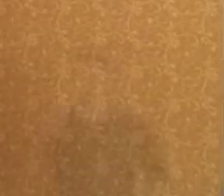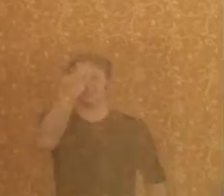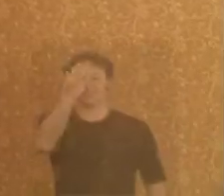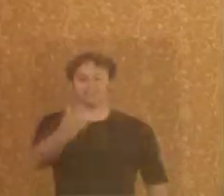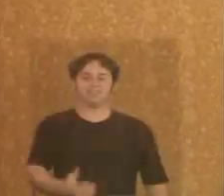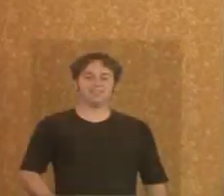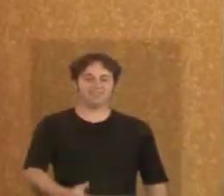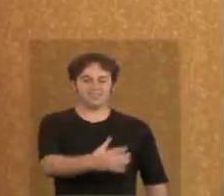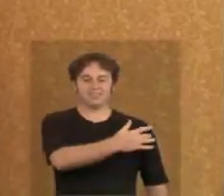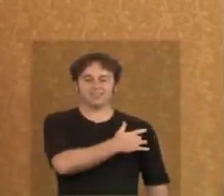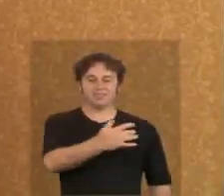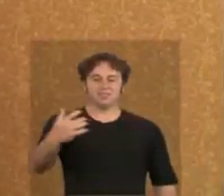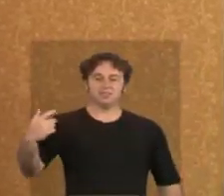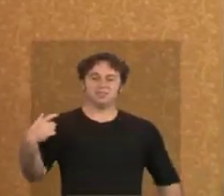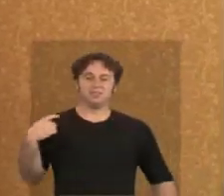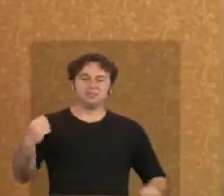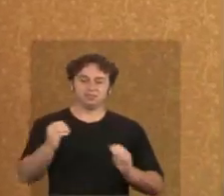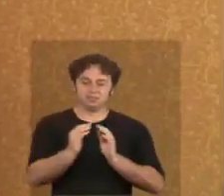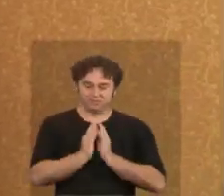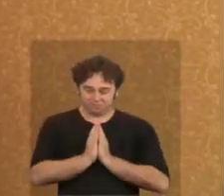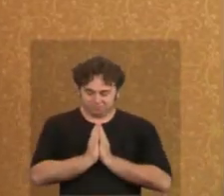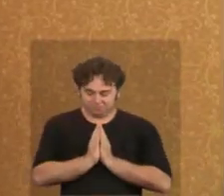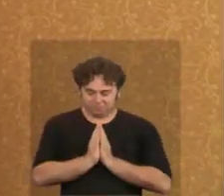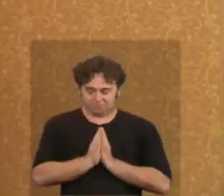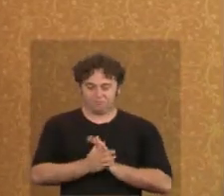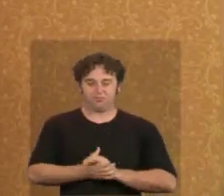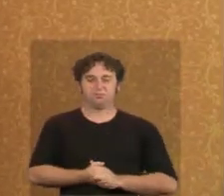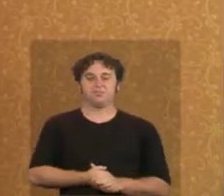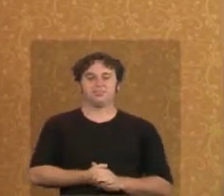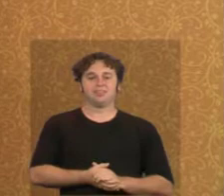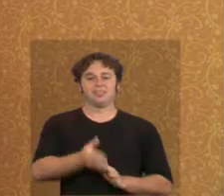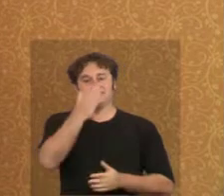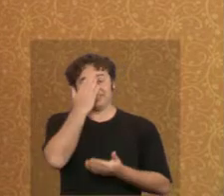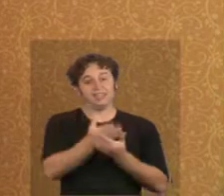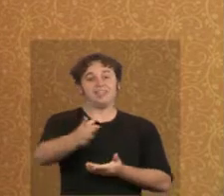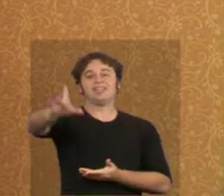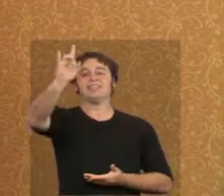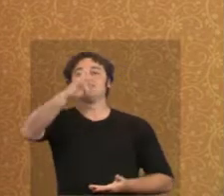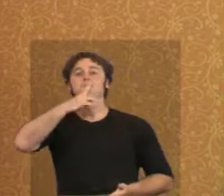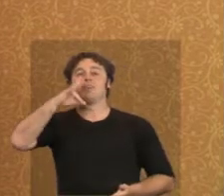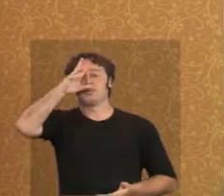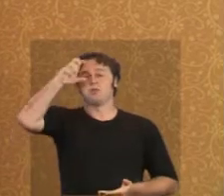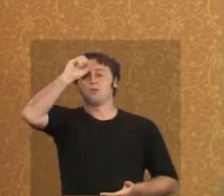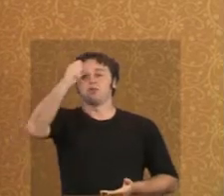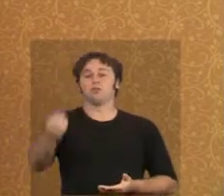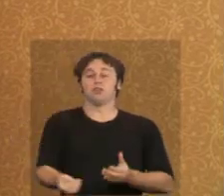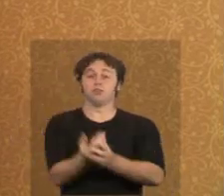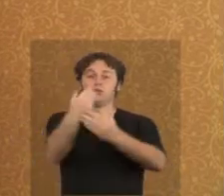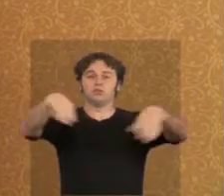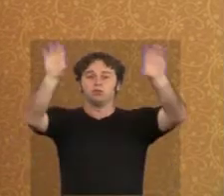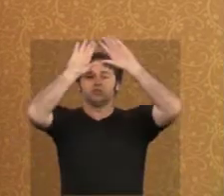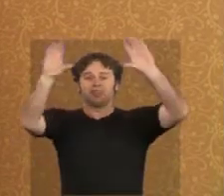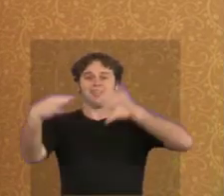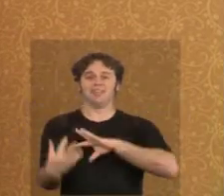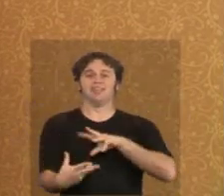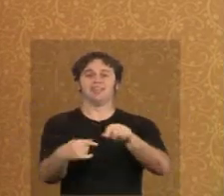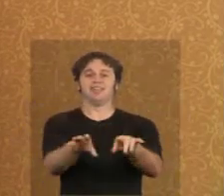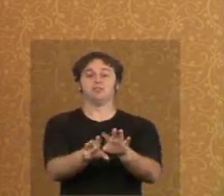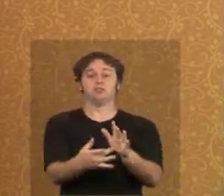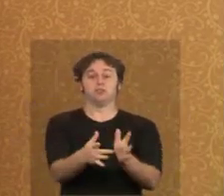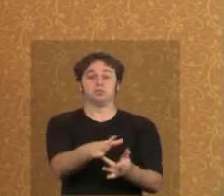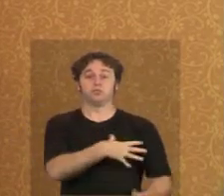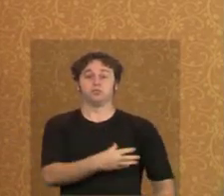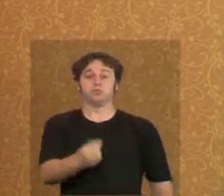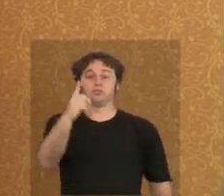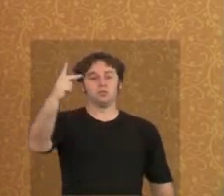do Pai, e do Filho, e do Espírito Santo. Amém. Creio em Deus Pai Todo-Poderoso, Criador do céu e da terra,